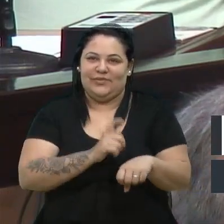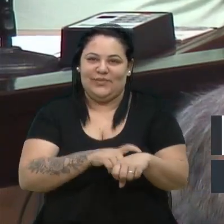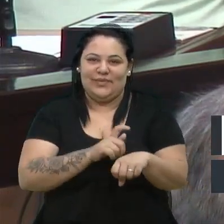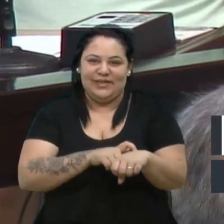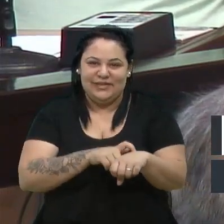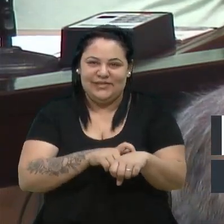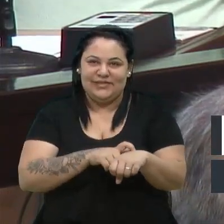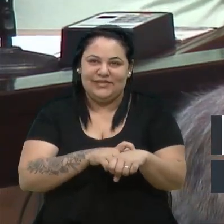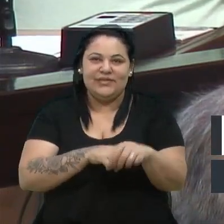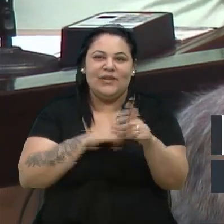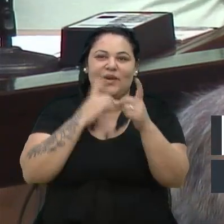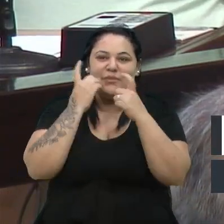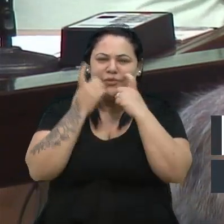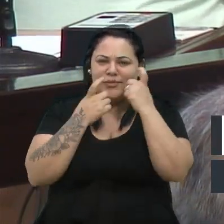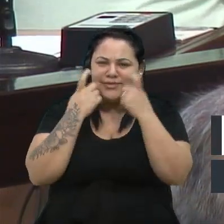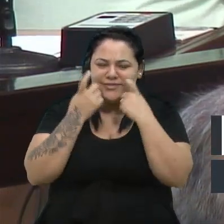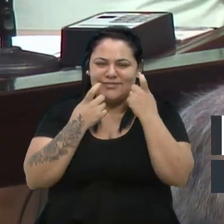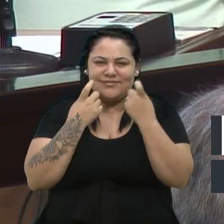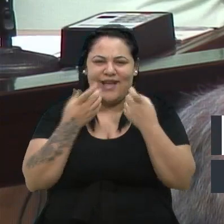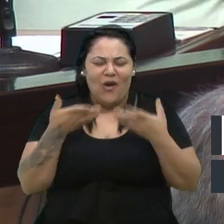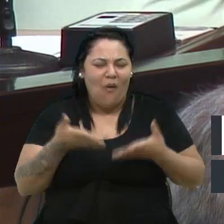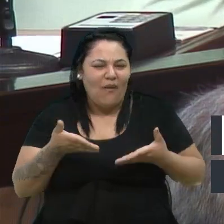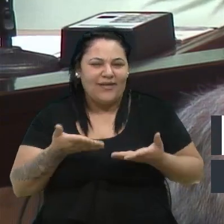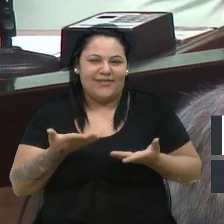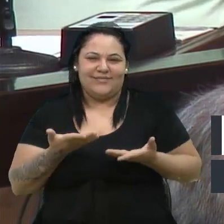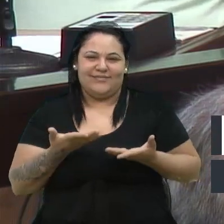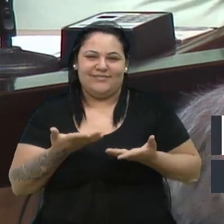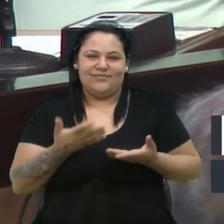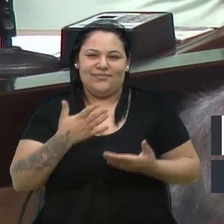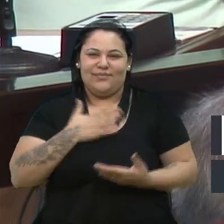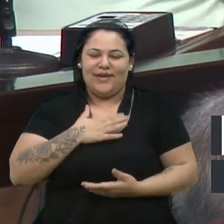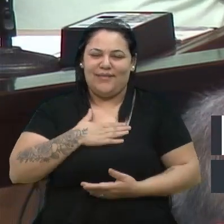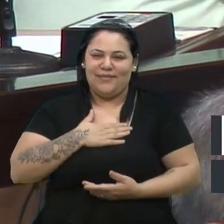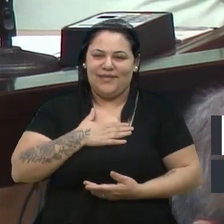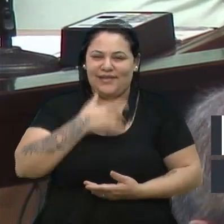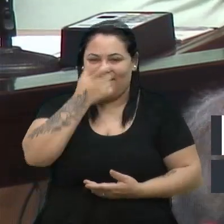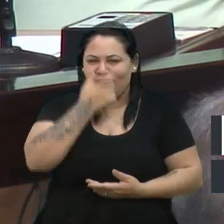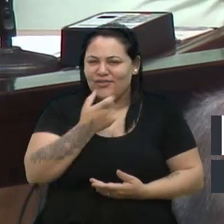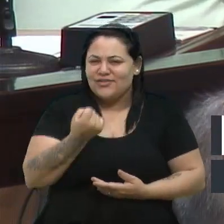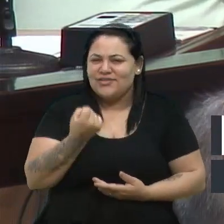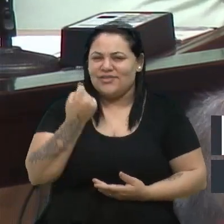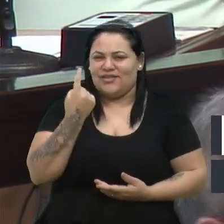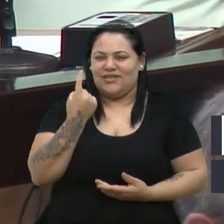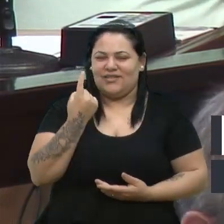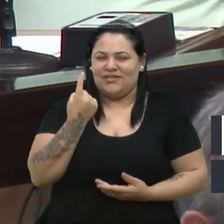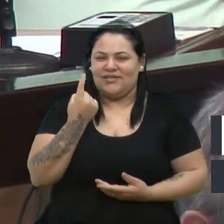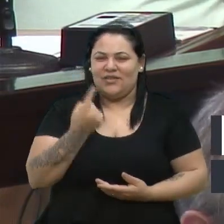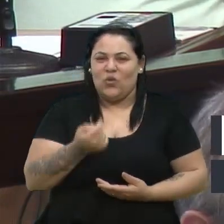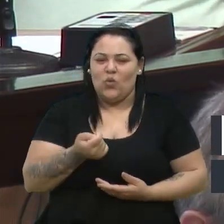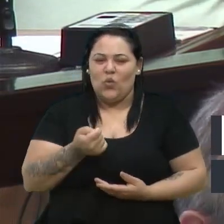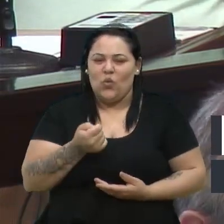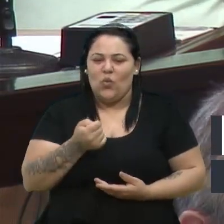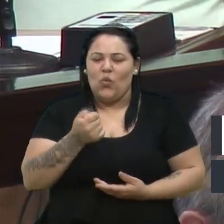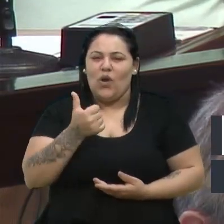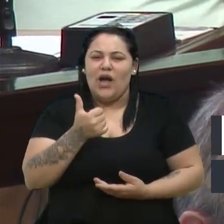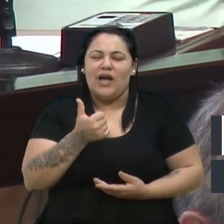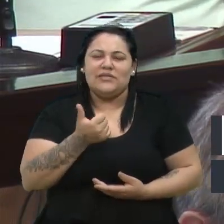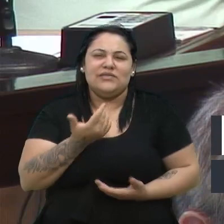a preocupação. Então, é isso que é estranho neste momento, que nós já estamos praticamente